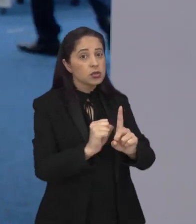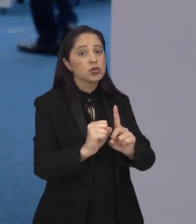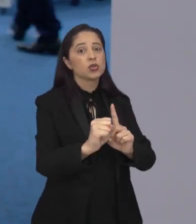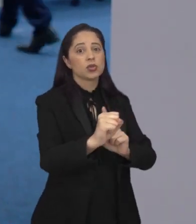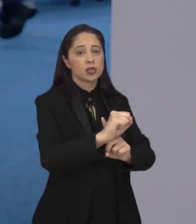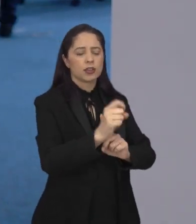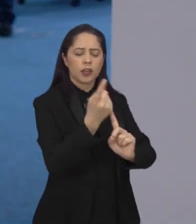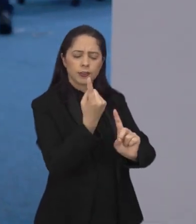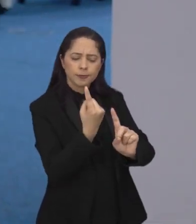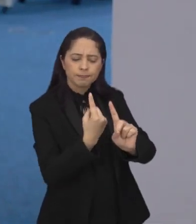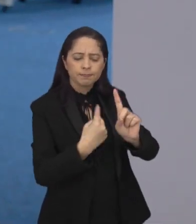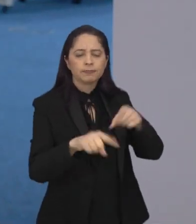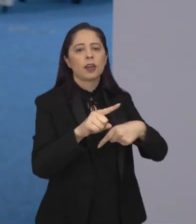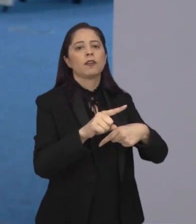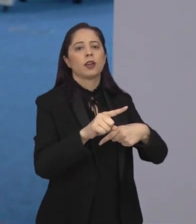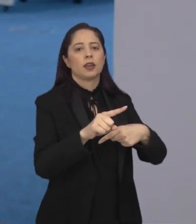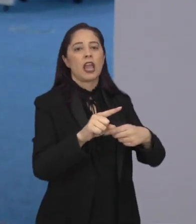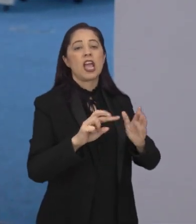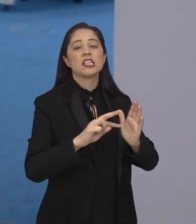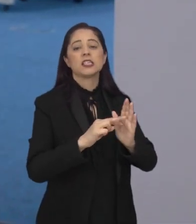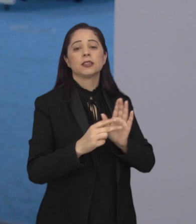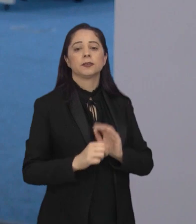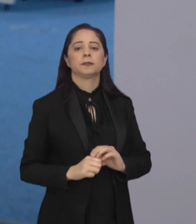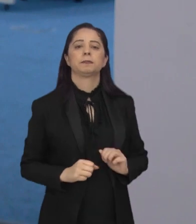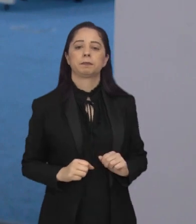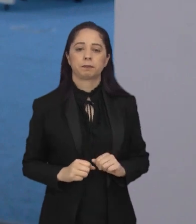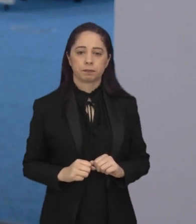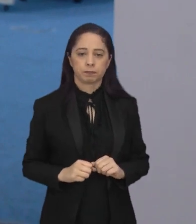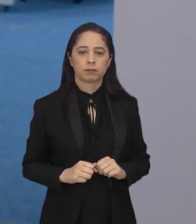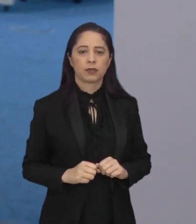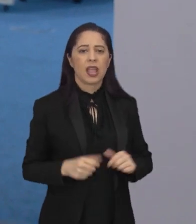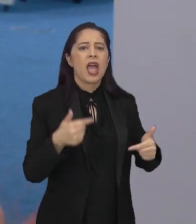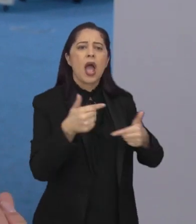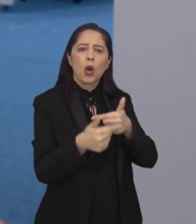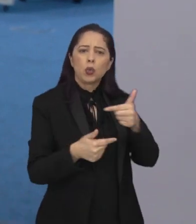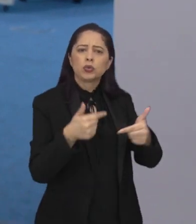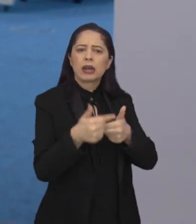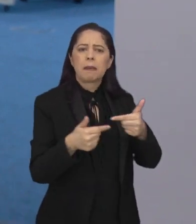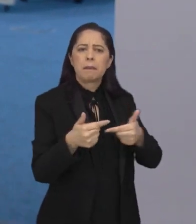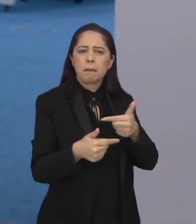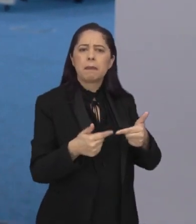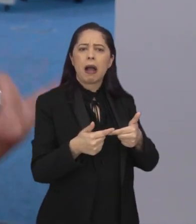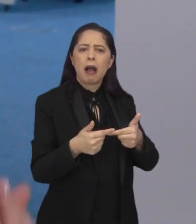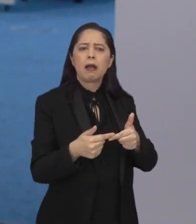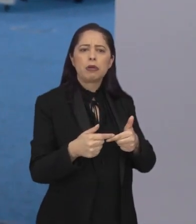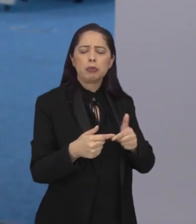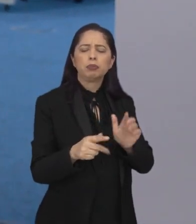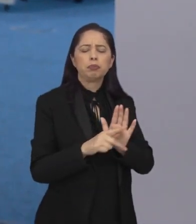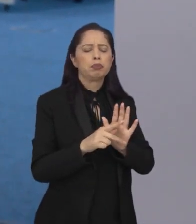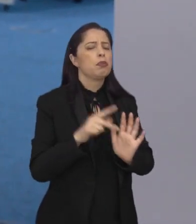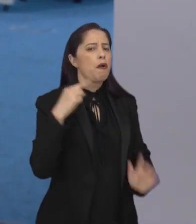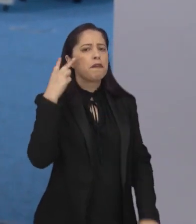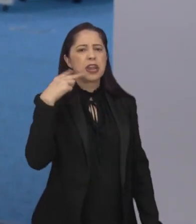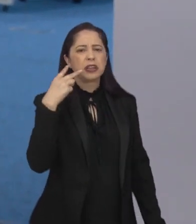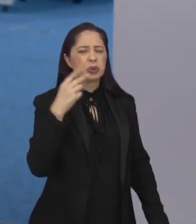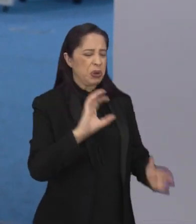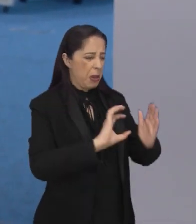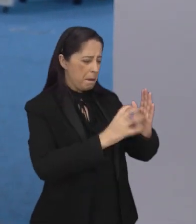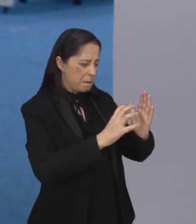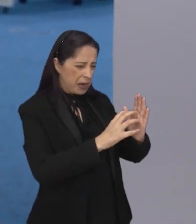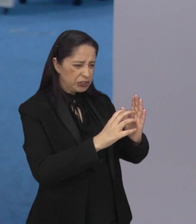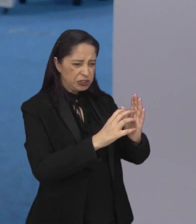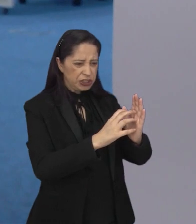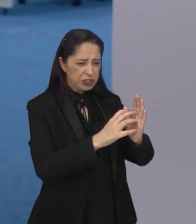a questão da saúde, a questão dos autistas, ela está acima de tudo, né? Então, acho que